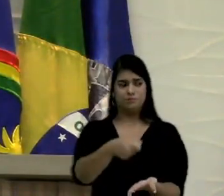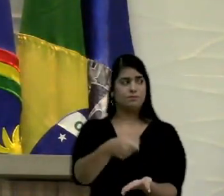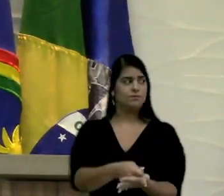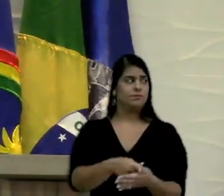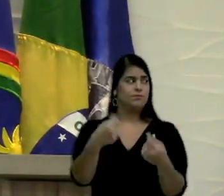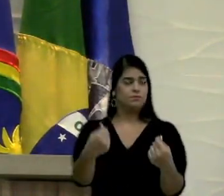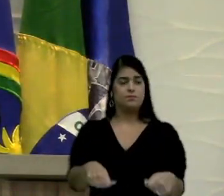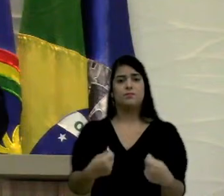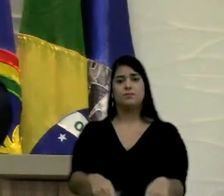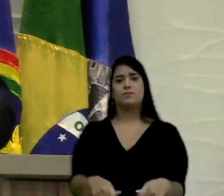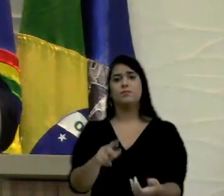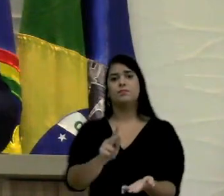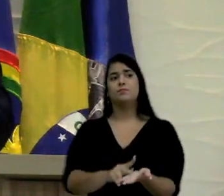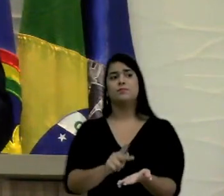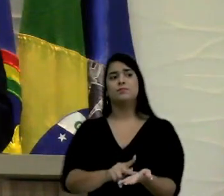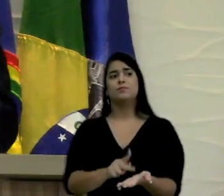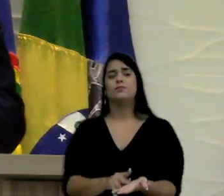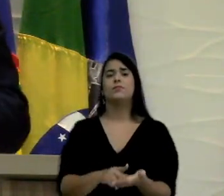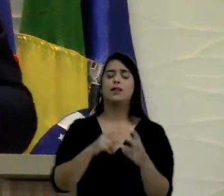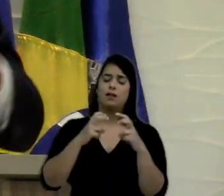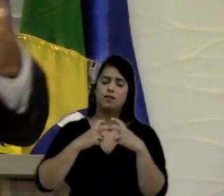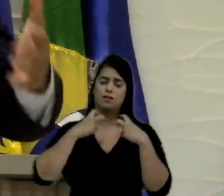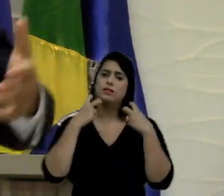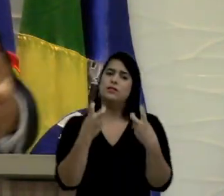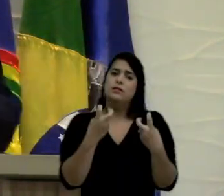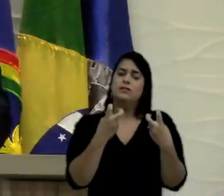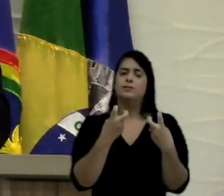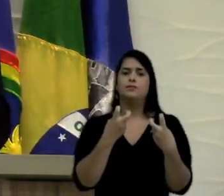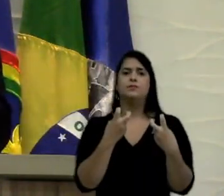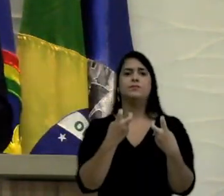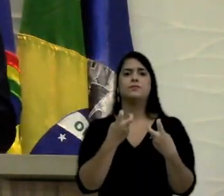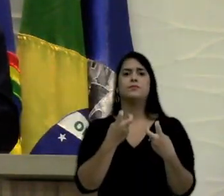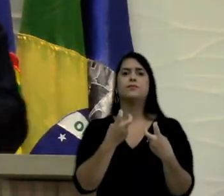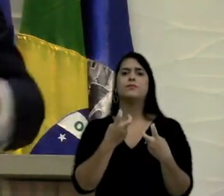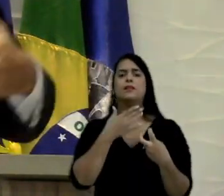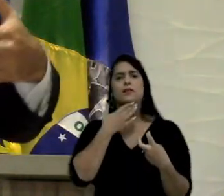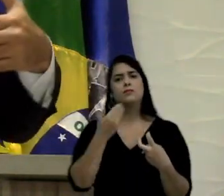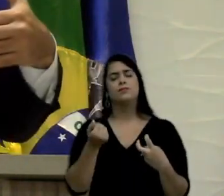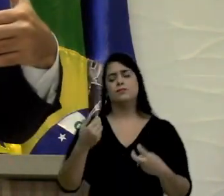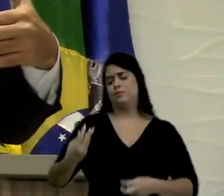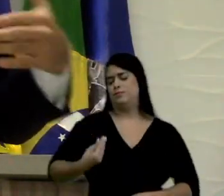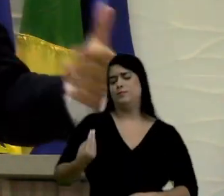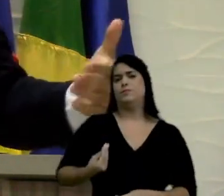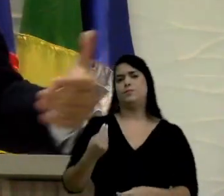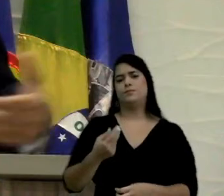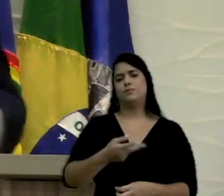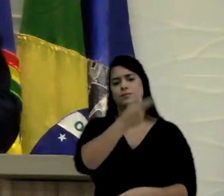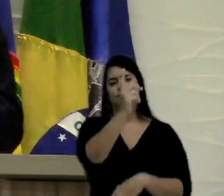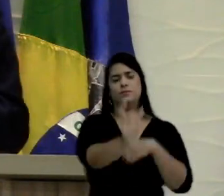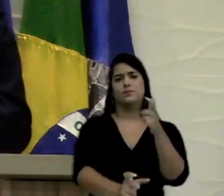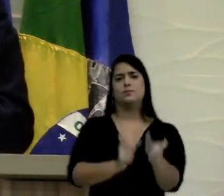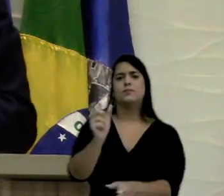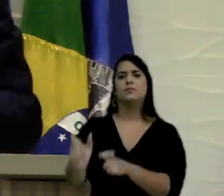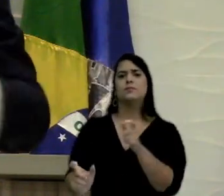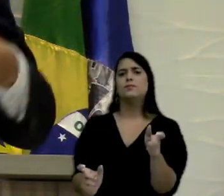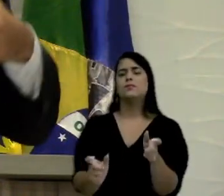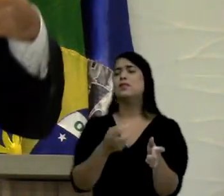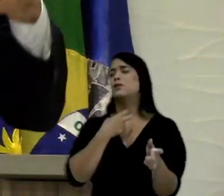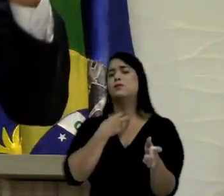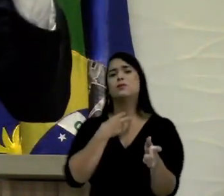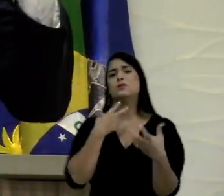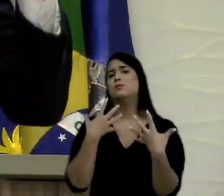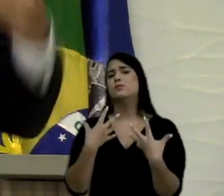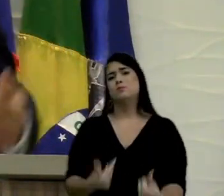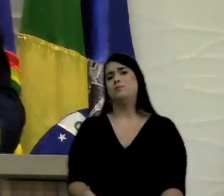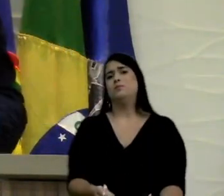que a gente de fato Levante essa voz para que a qualidade de vida possa melhorar e a gente né não pode mais aceitar que a gente